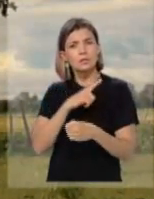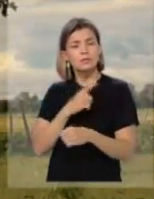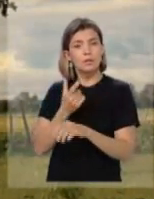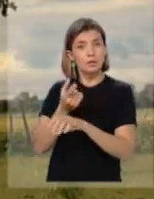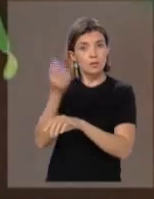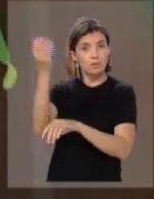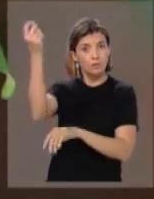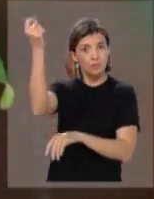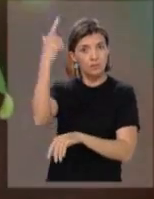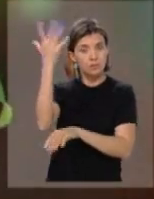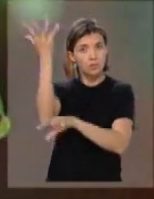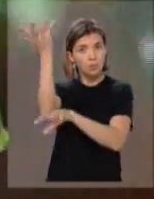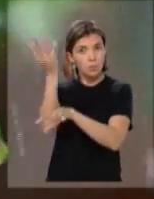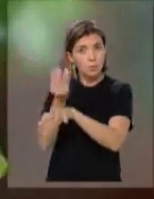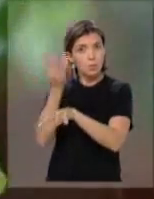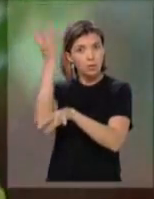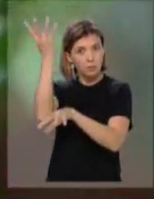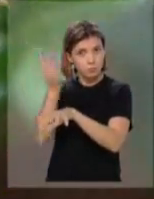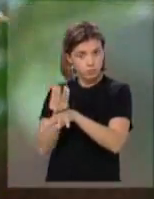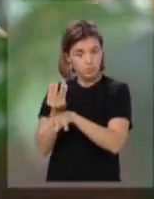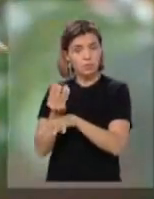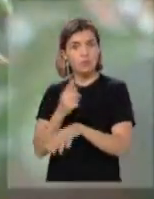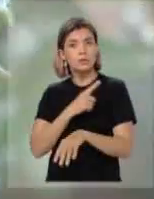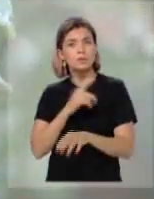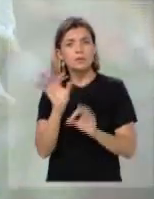autótrofos fotossintetizantes.